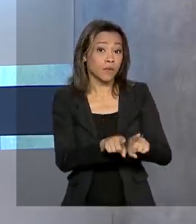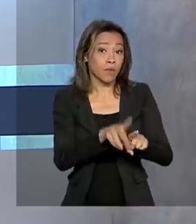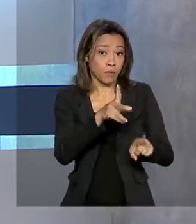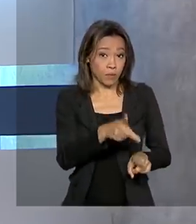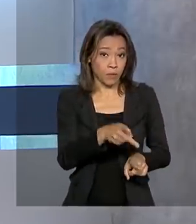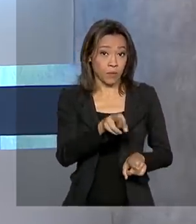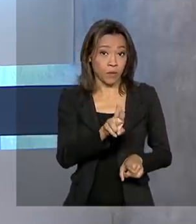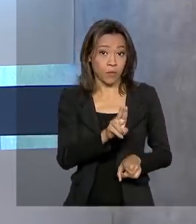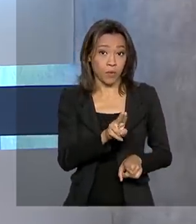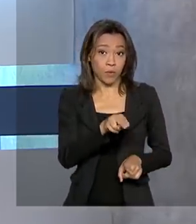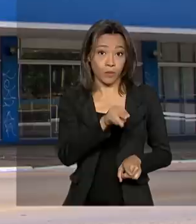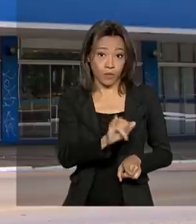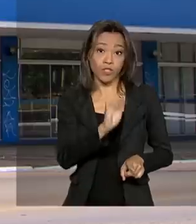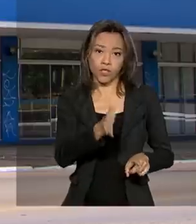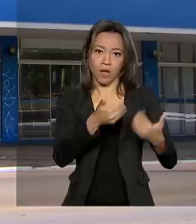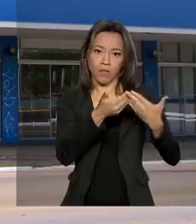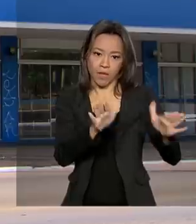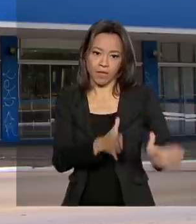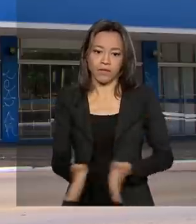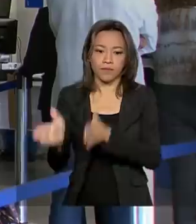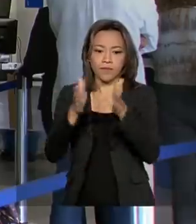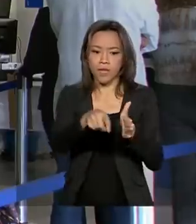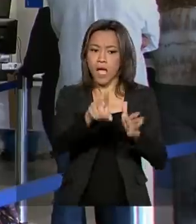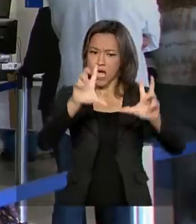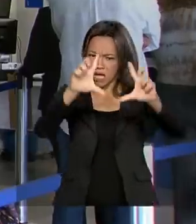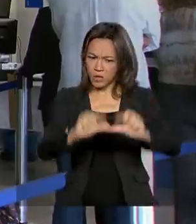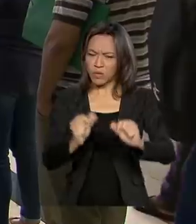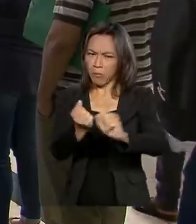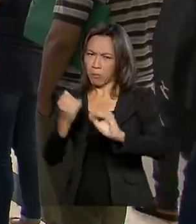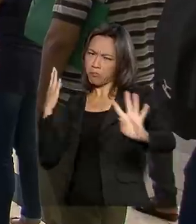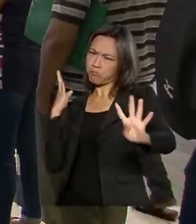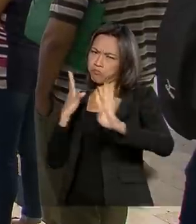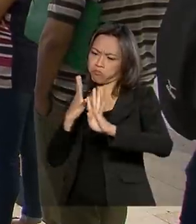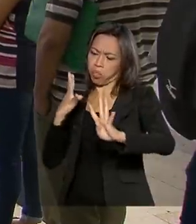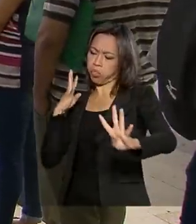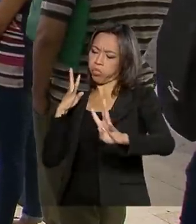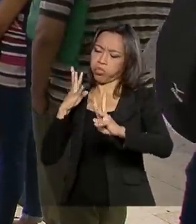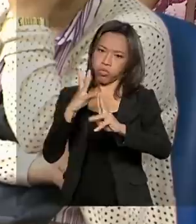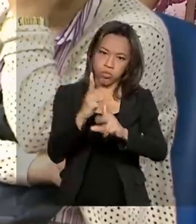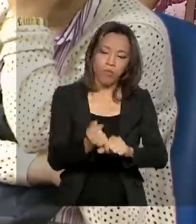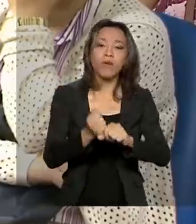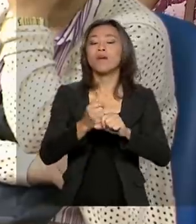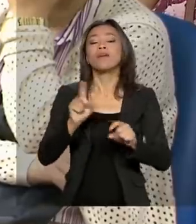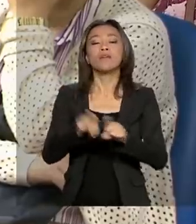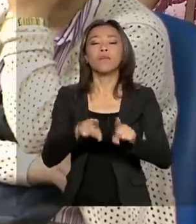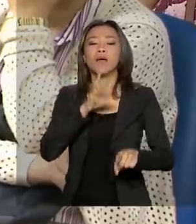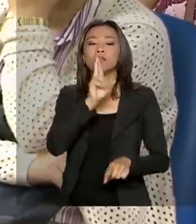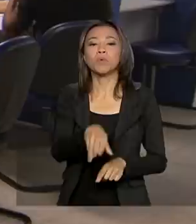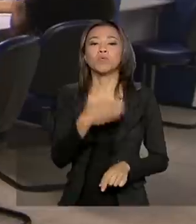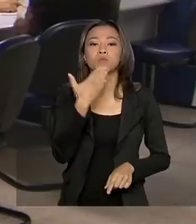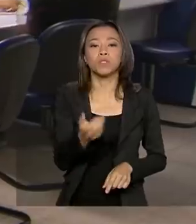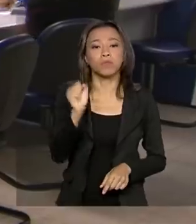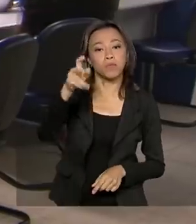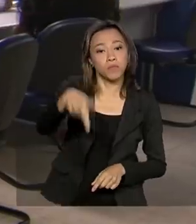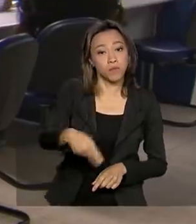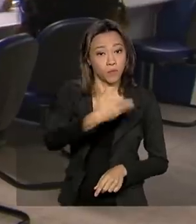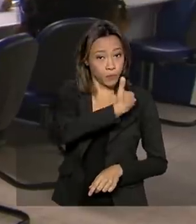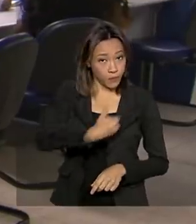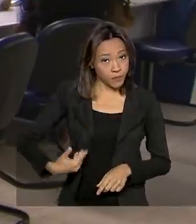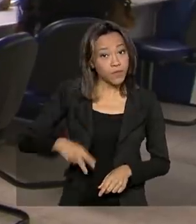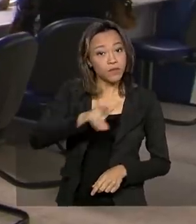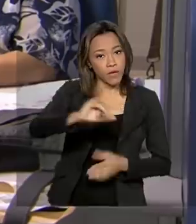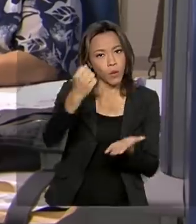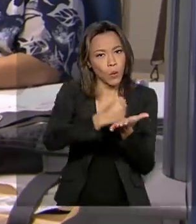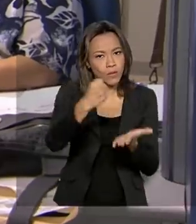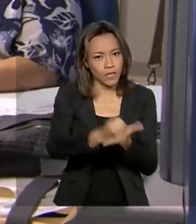também estão abertas para reduzir filas e agilizar os pedidos de aposentadoria no inss o governo vai contratar